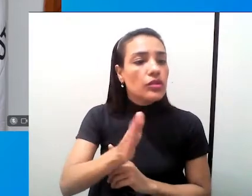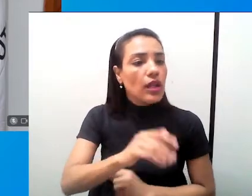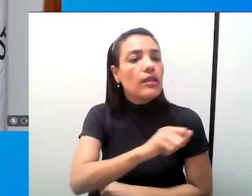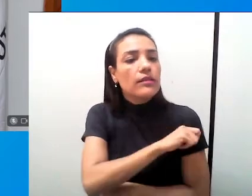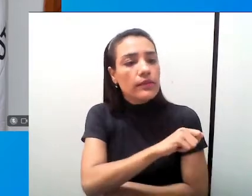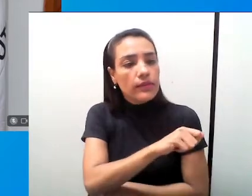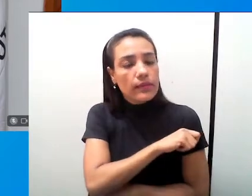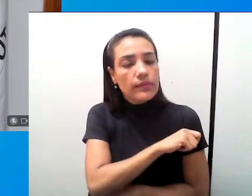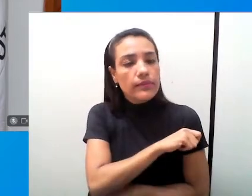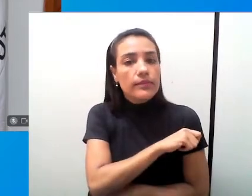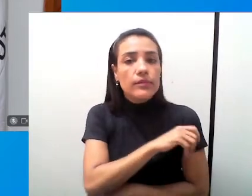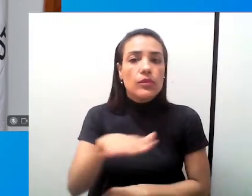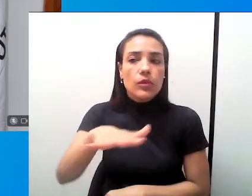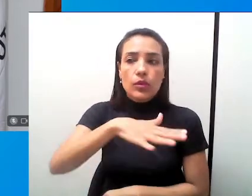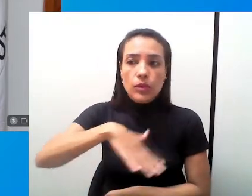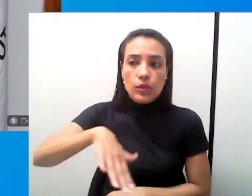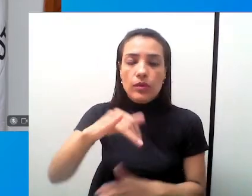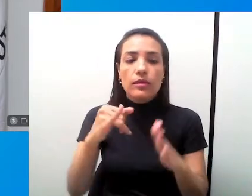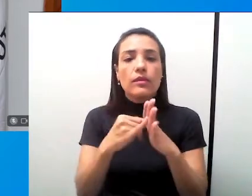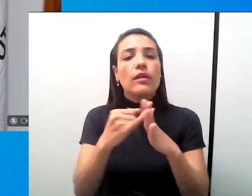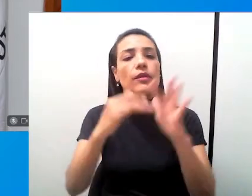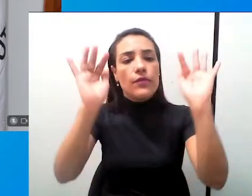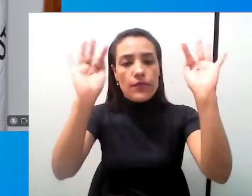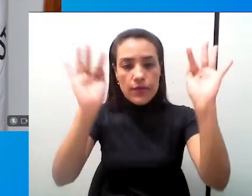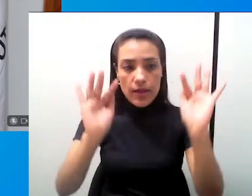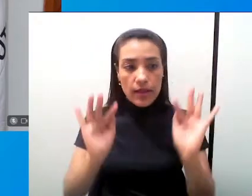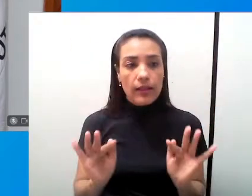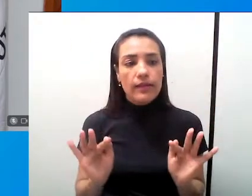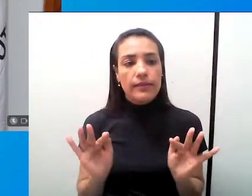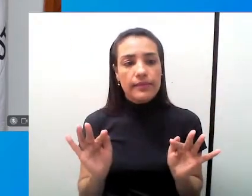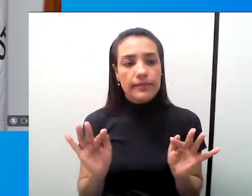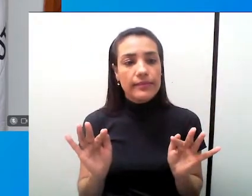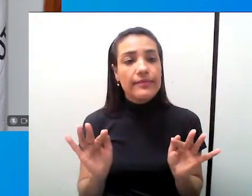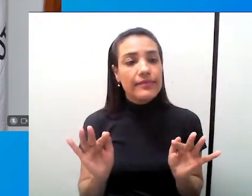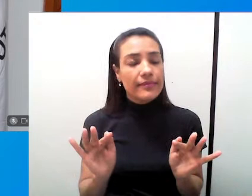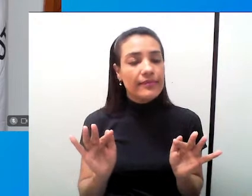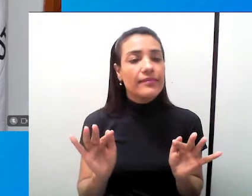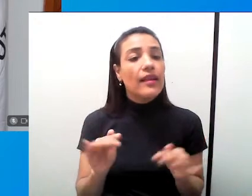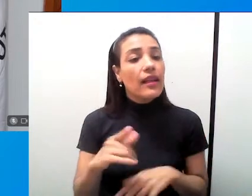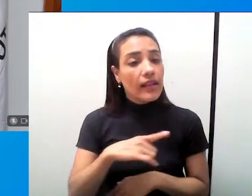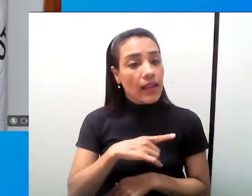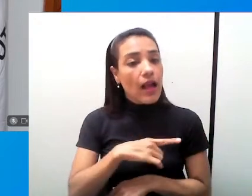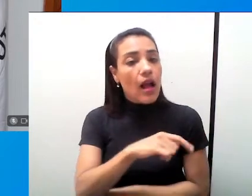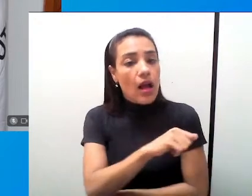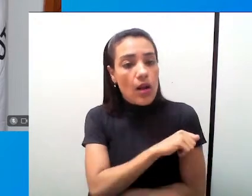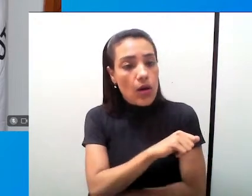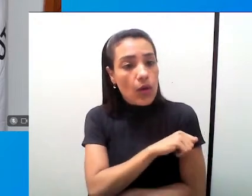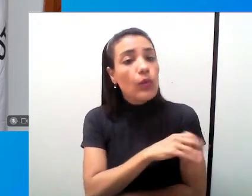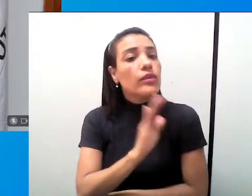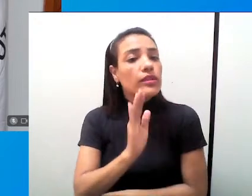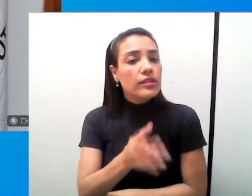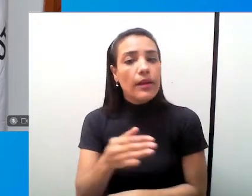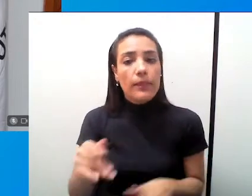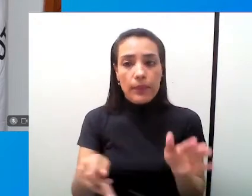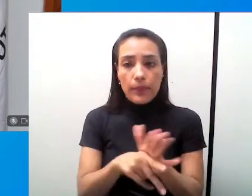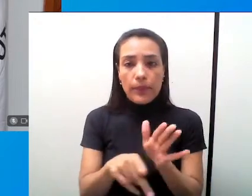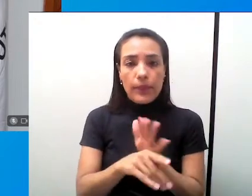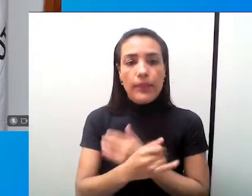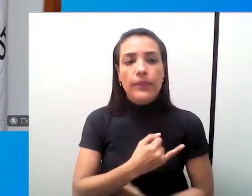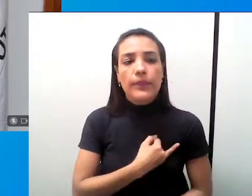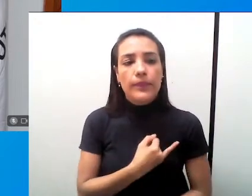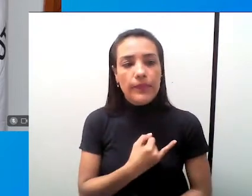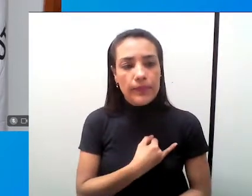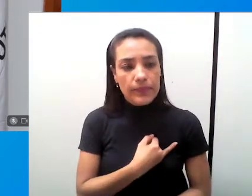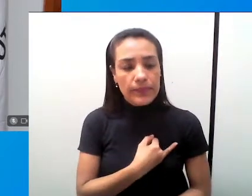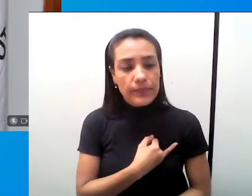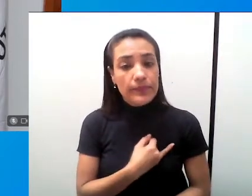as instituições ficam muito felizes quando recebem um aluno que foi aluno nosso do integrado. Por quê?